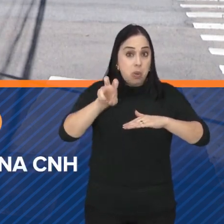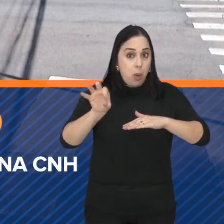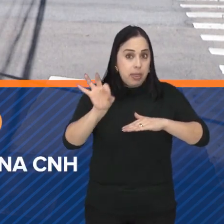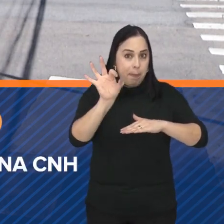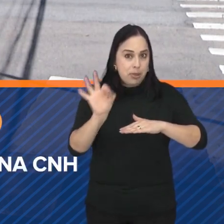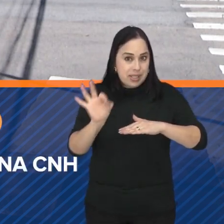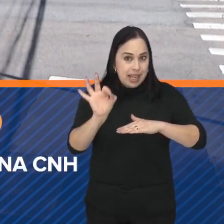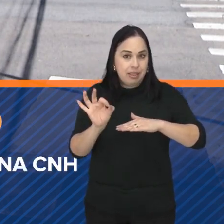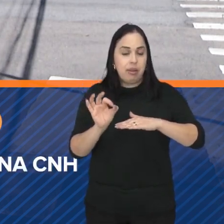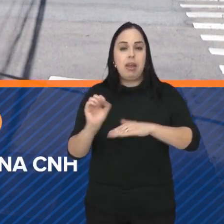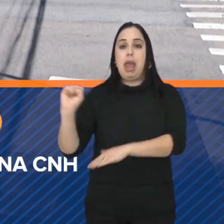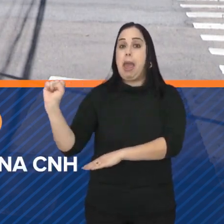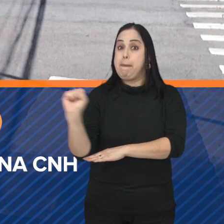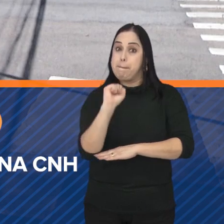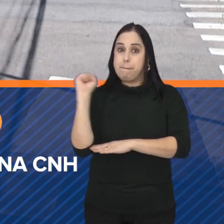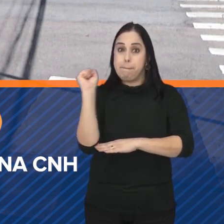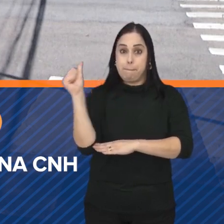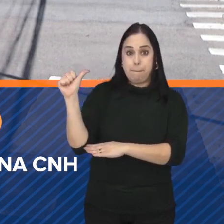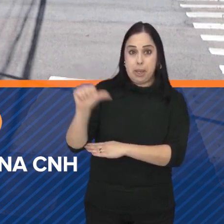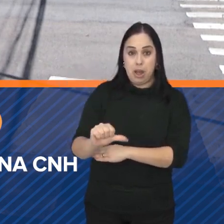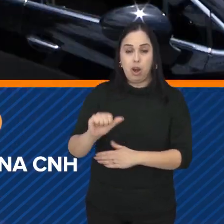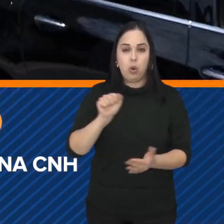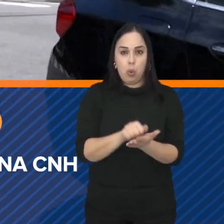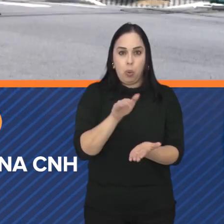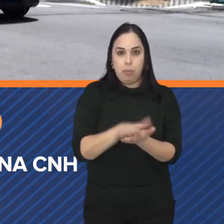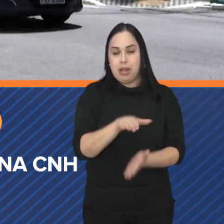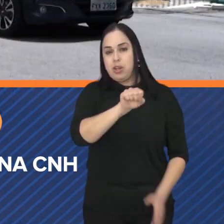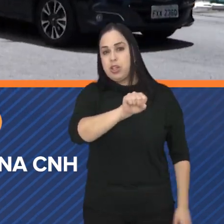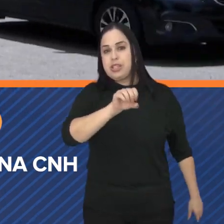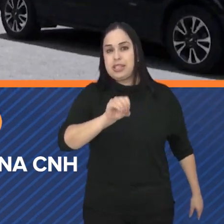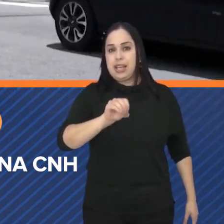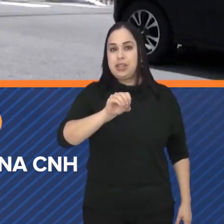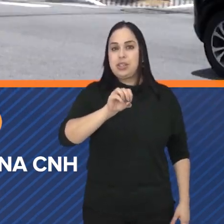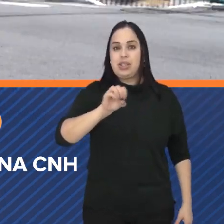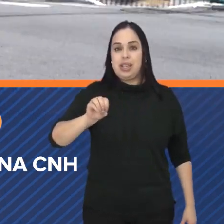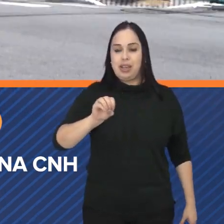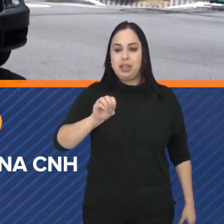dos 50%, a infração é gravíssima, com multa de R$